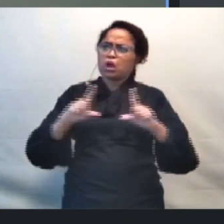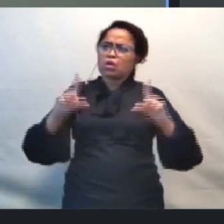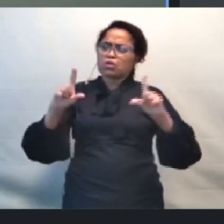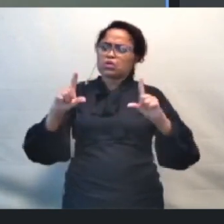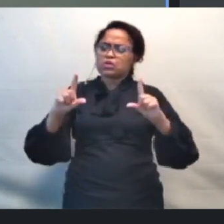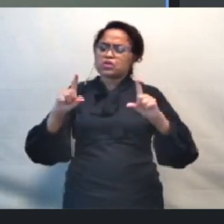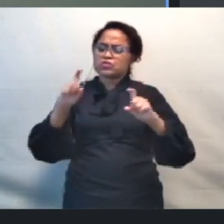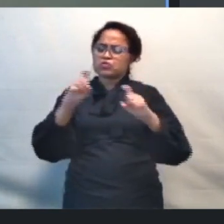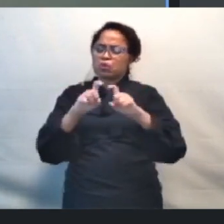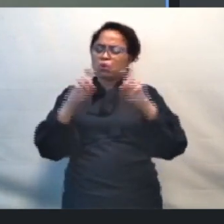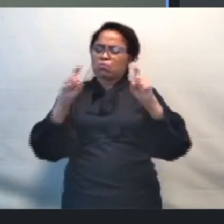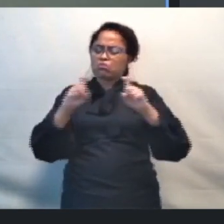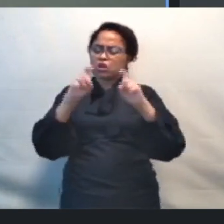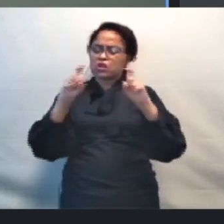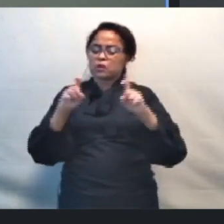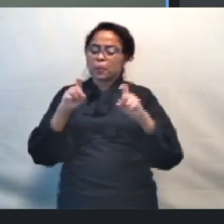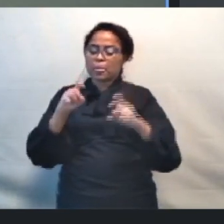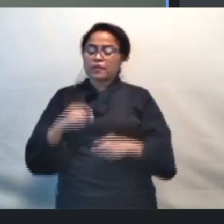Nós tivemos